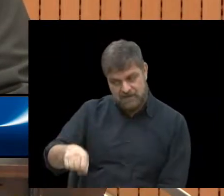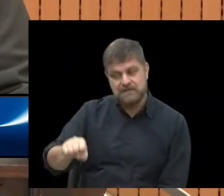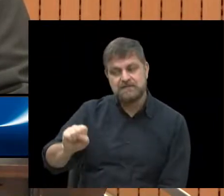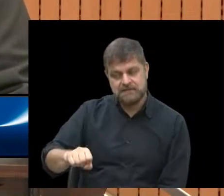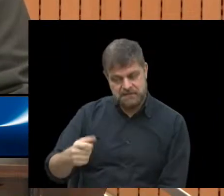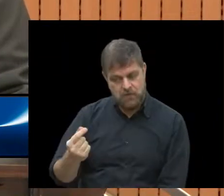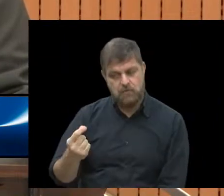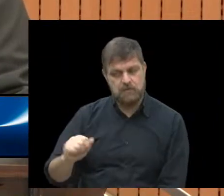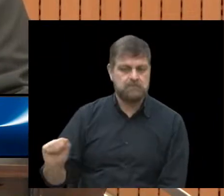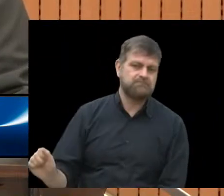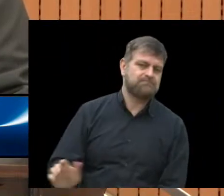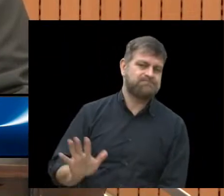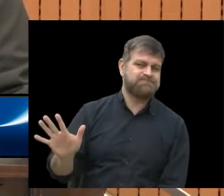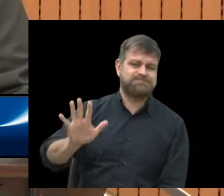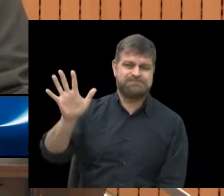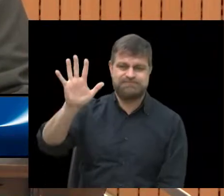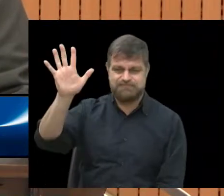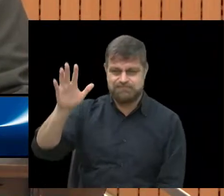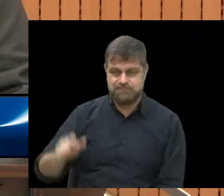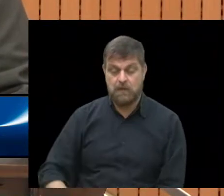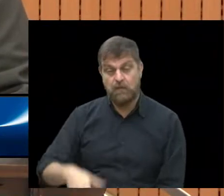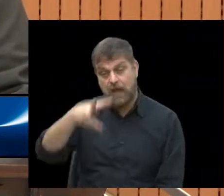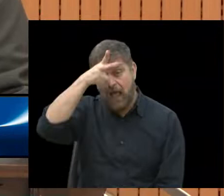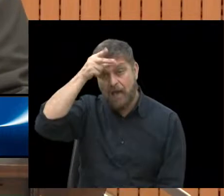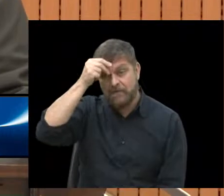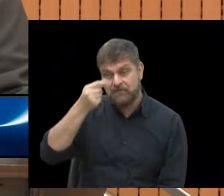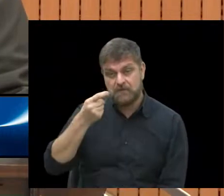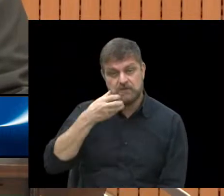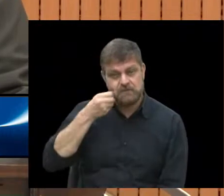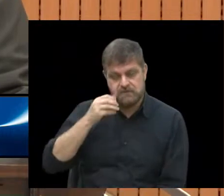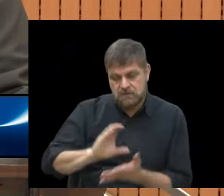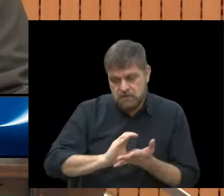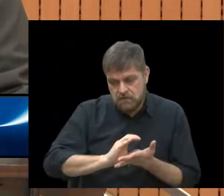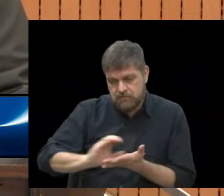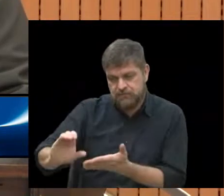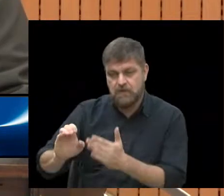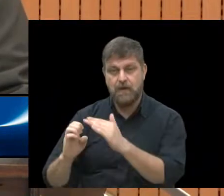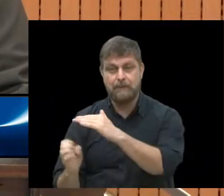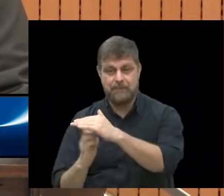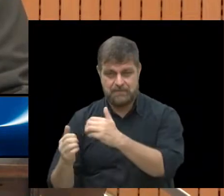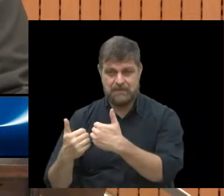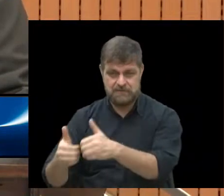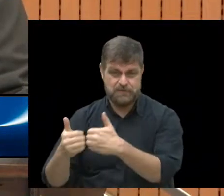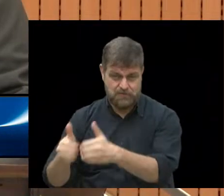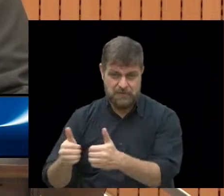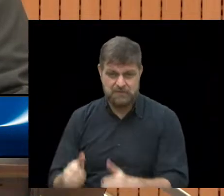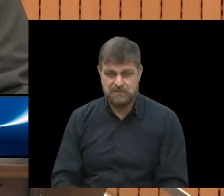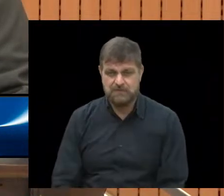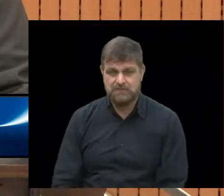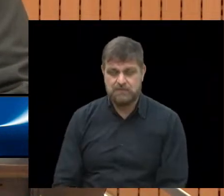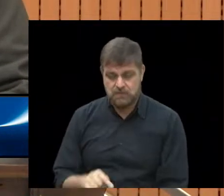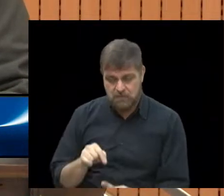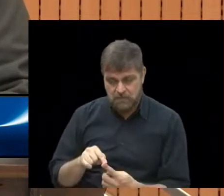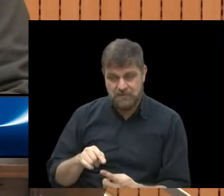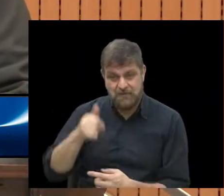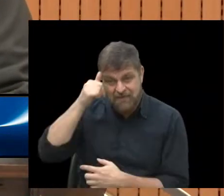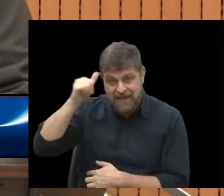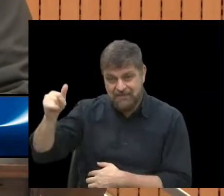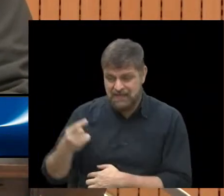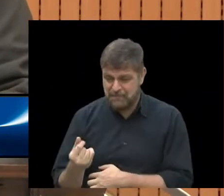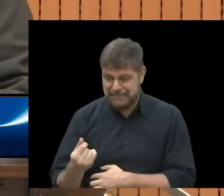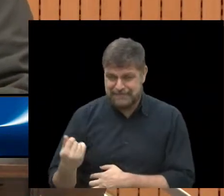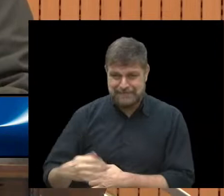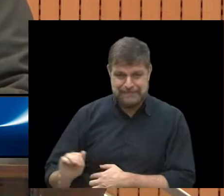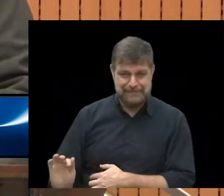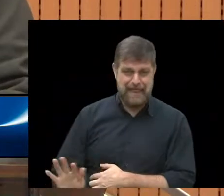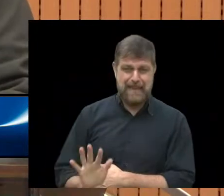tornaria-se inviável para o usuário o uso do transporte em Campinas. Então, para evitar que o preço chegue